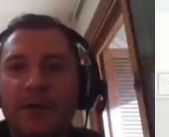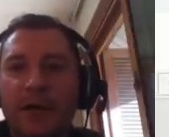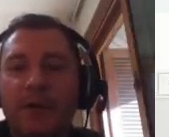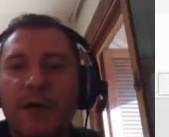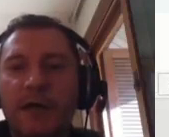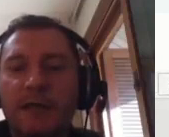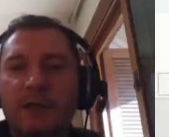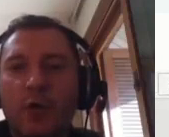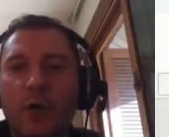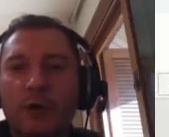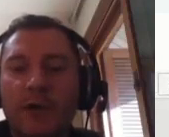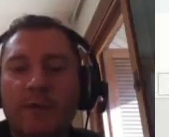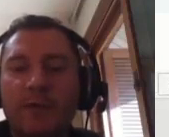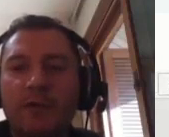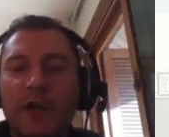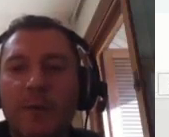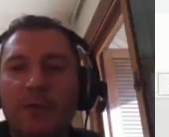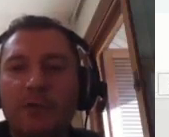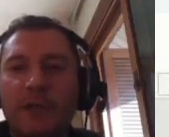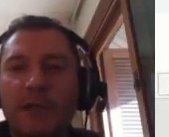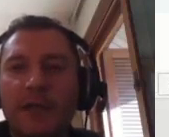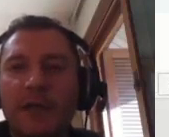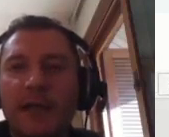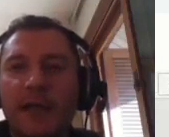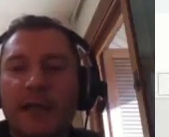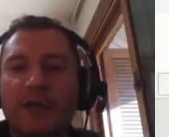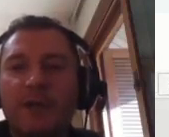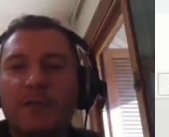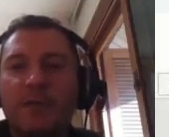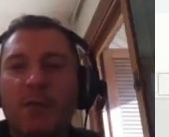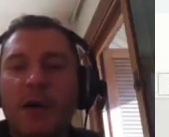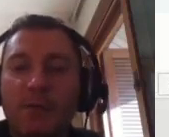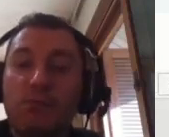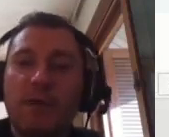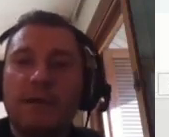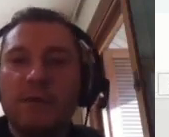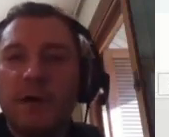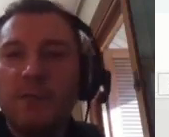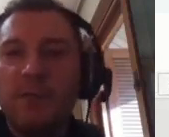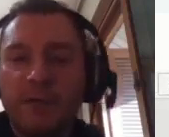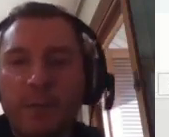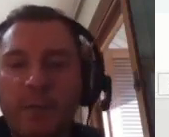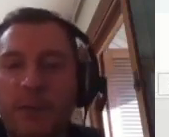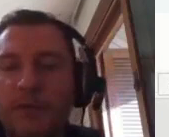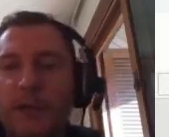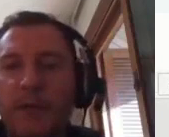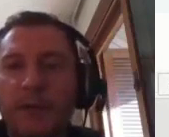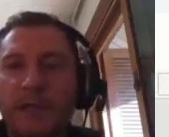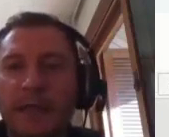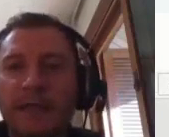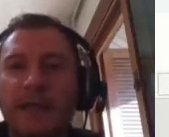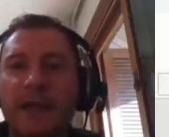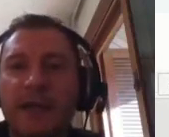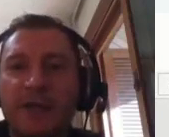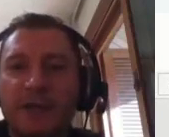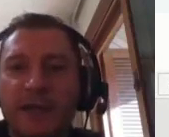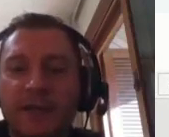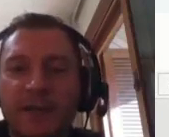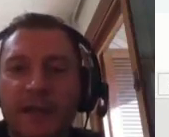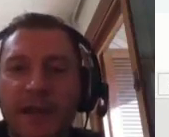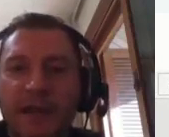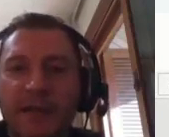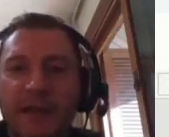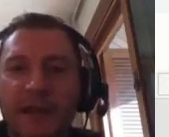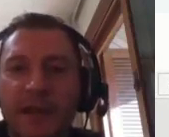funcional da funcional hamiltoniana relativo ao campo, né? O campo faz o papel da coordenada generalizada